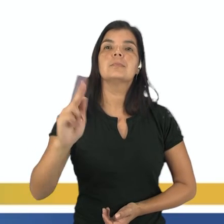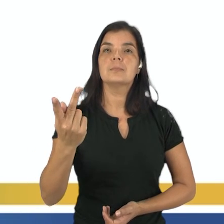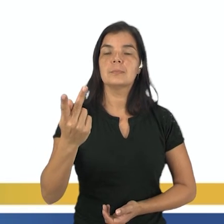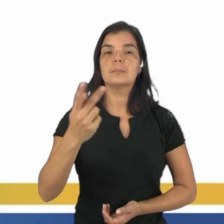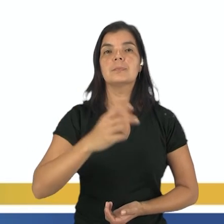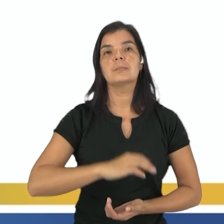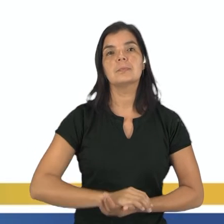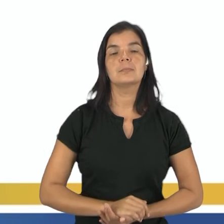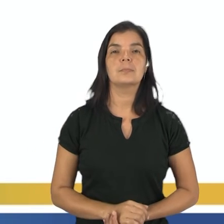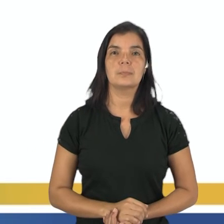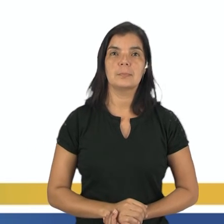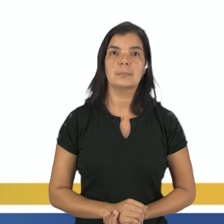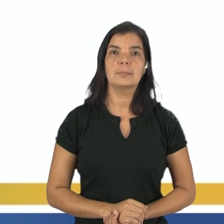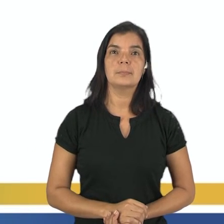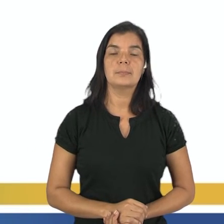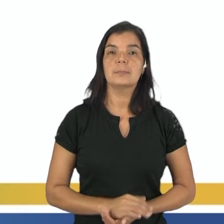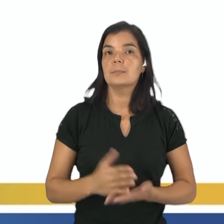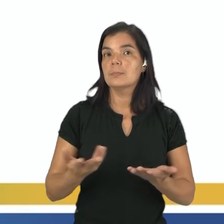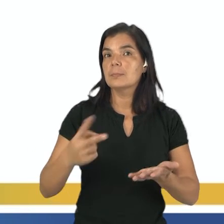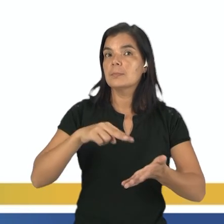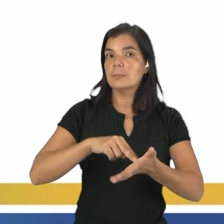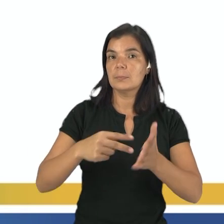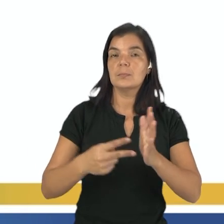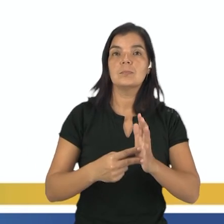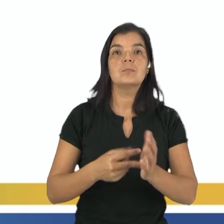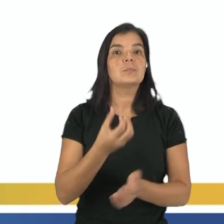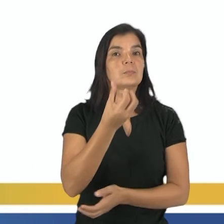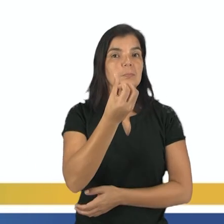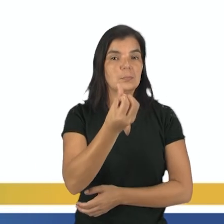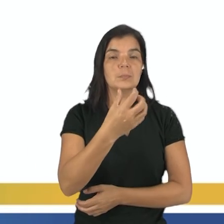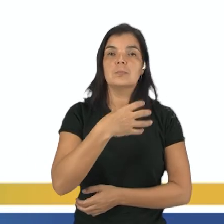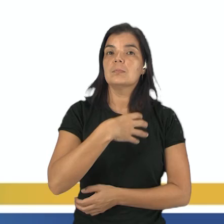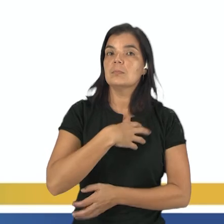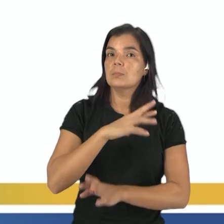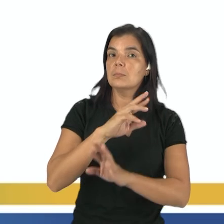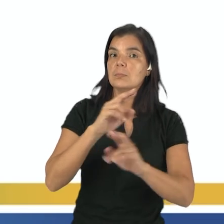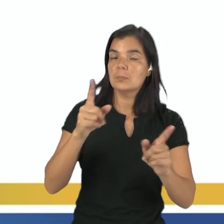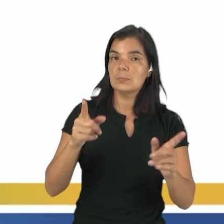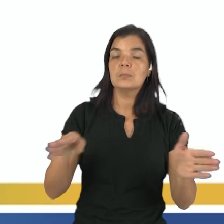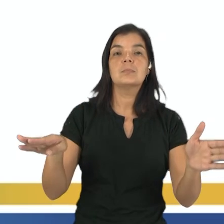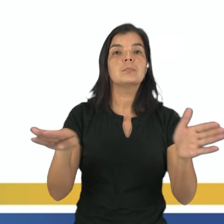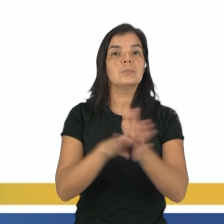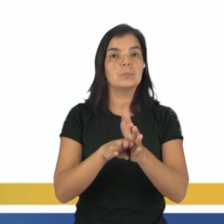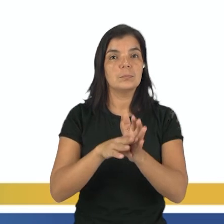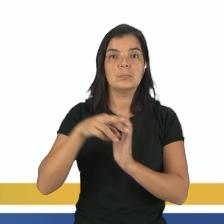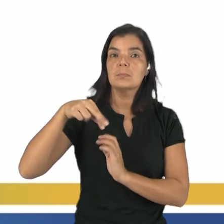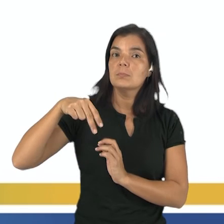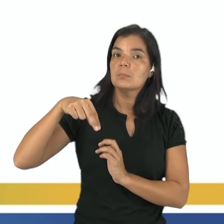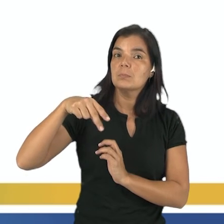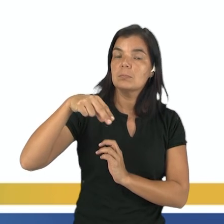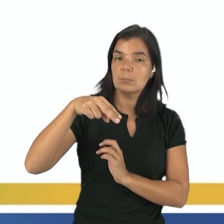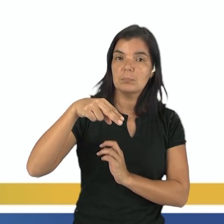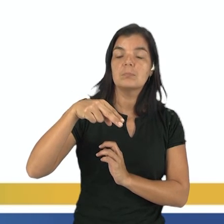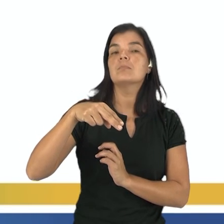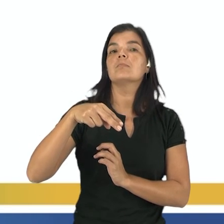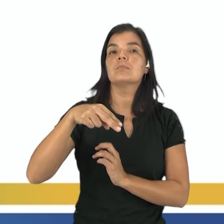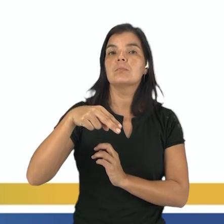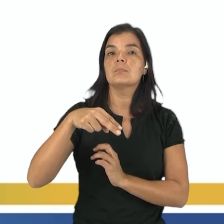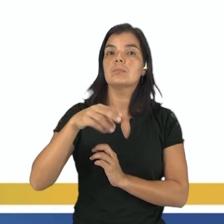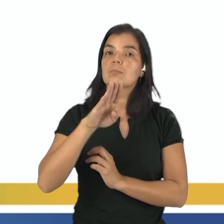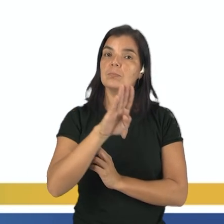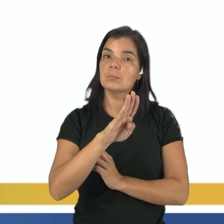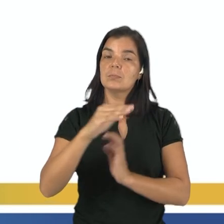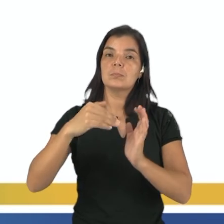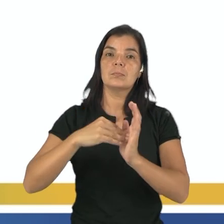e finalmente chega em H. Ou seja, existem 6 maneiras diferentes dela percorrer o caminho de B